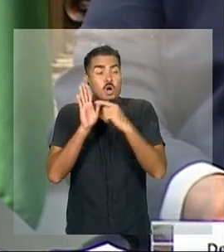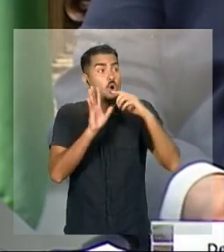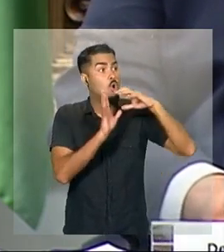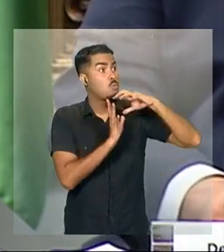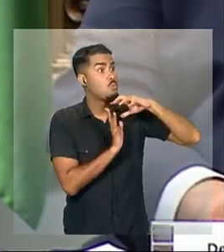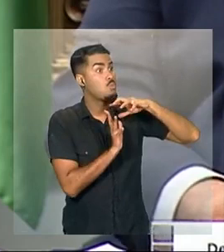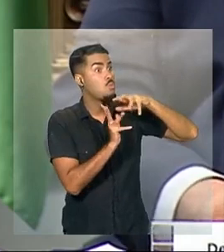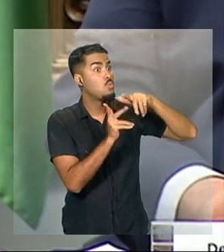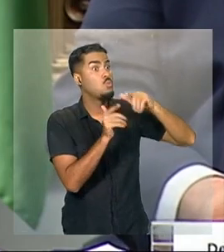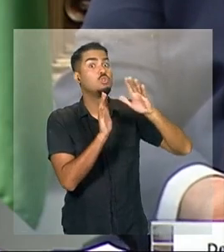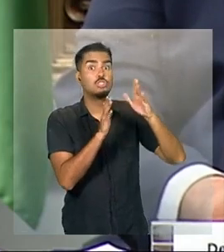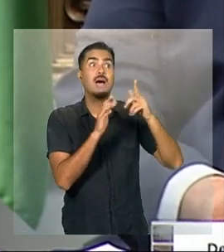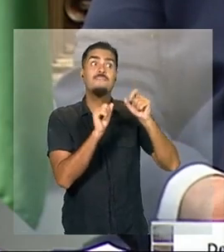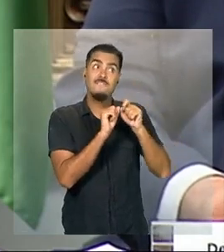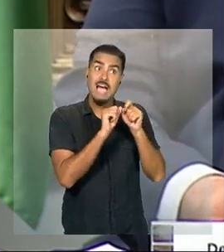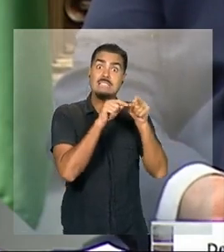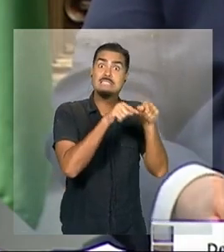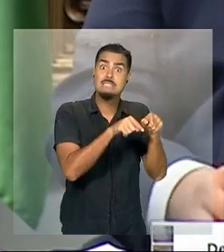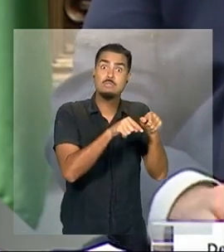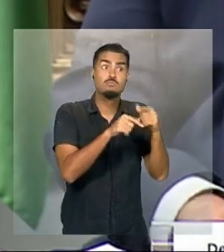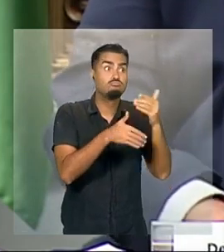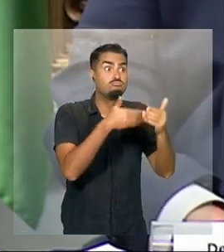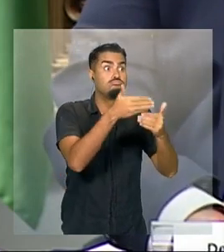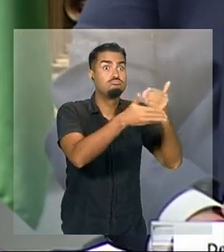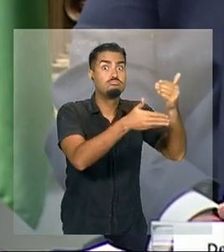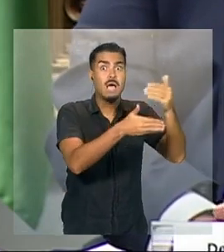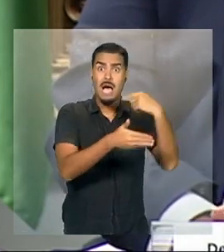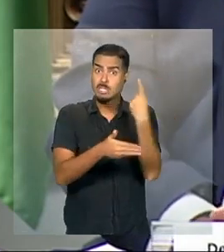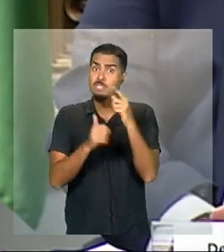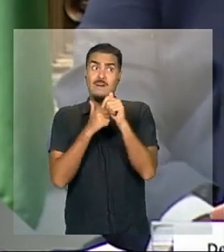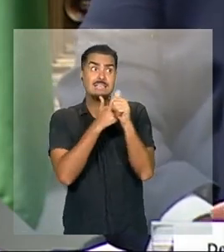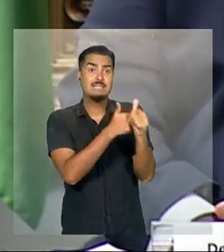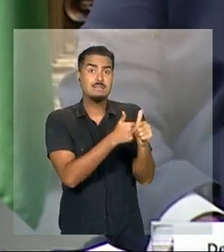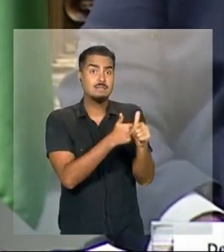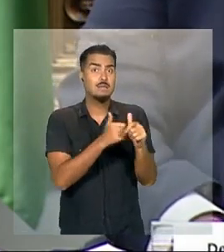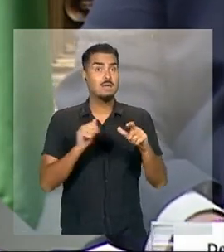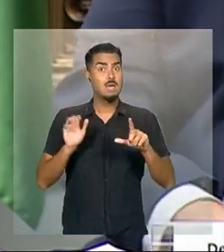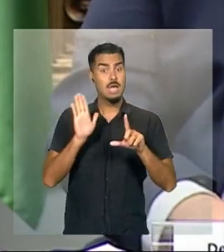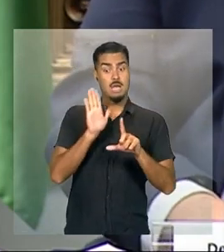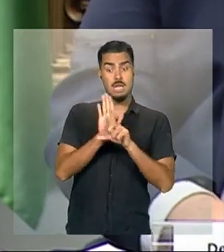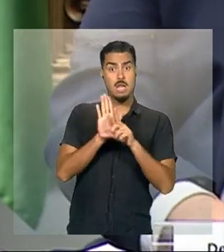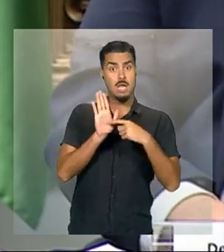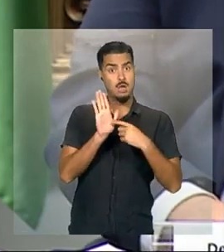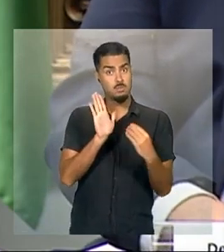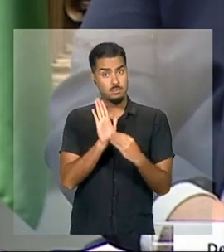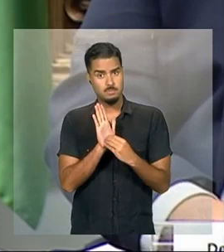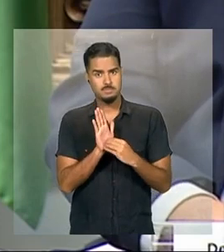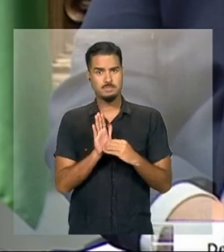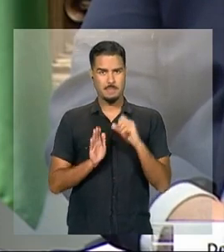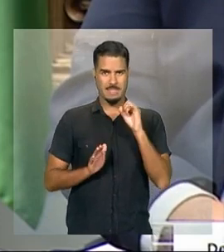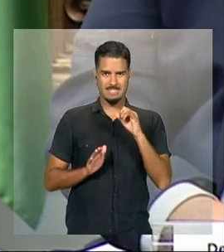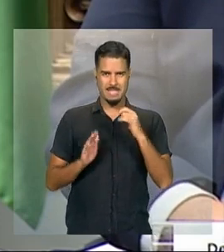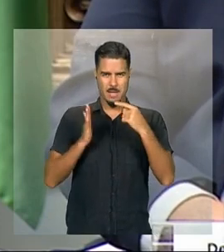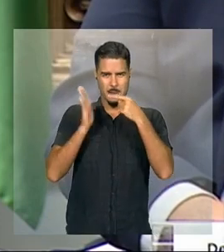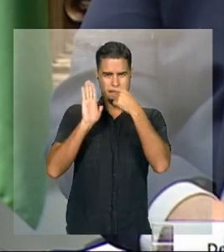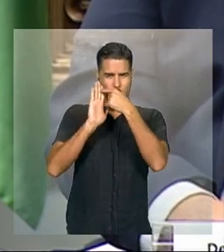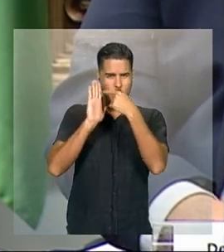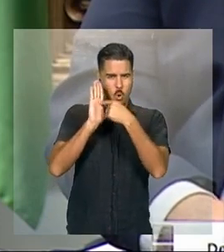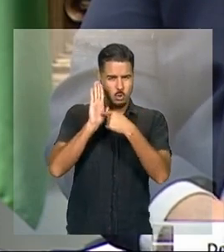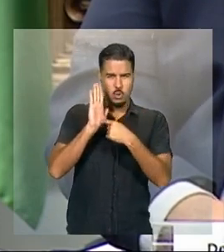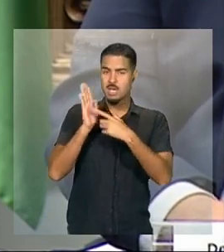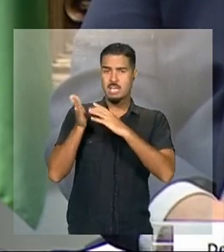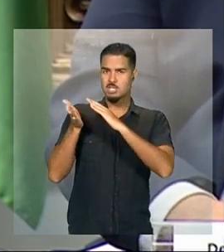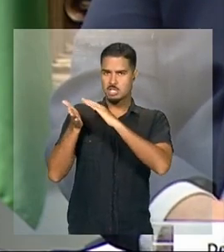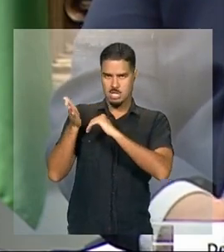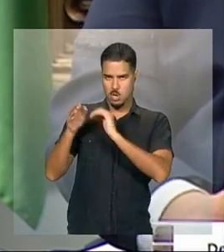todo caminha nesse sentido e apenas a coloca para a lei. E eu vou mais além. Ao retirar da Constituição esses pontos, não se